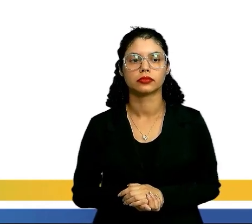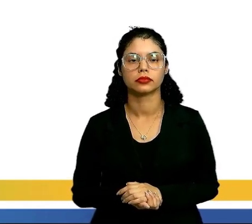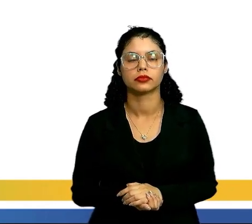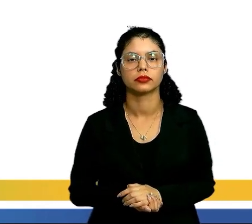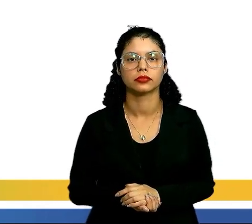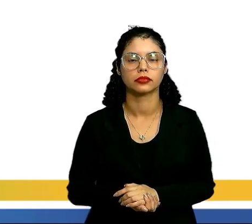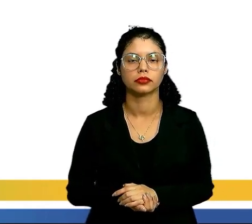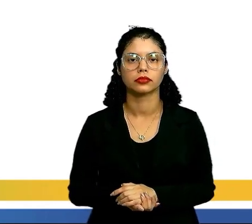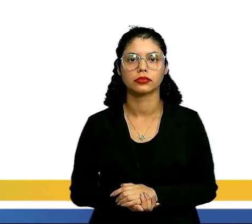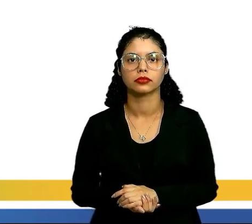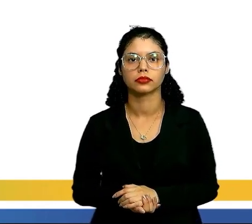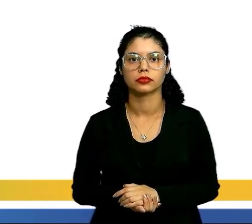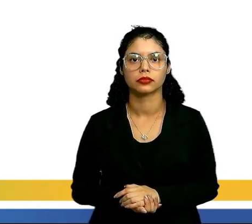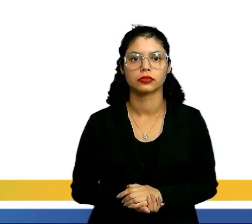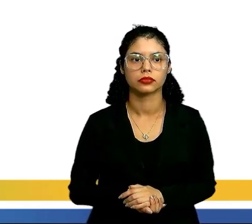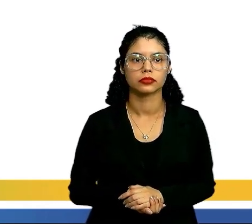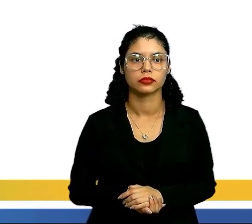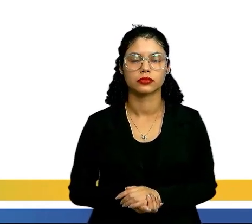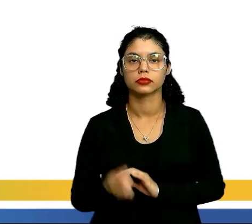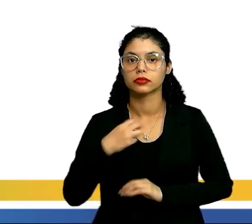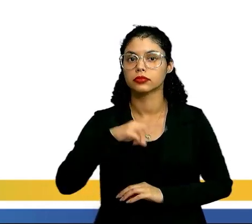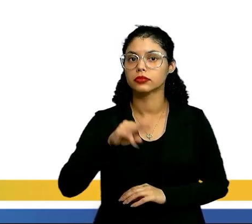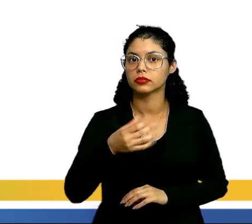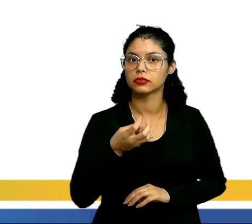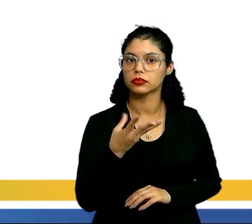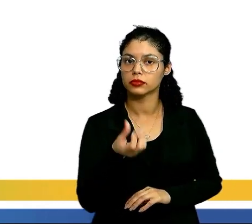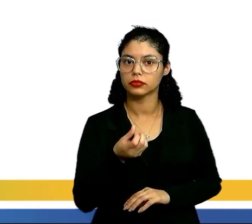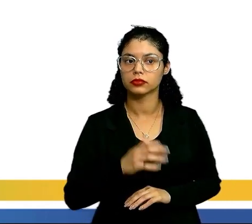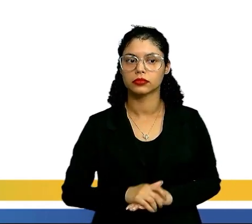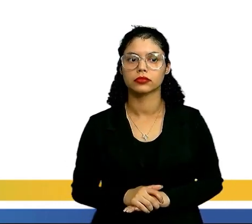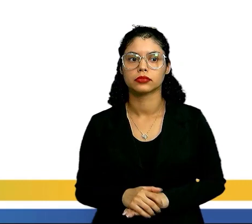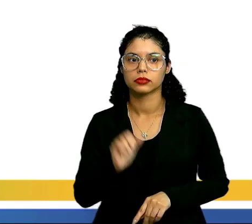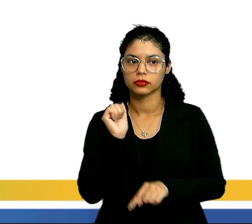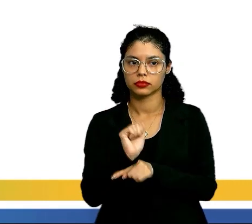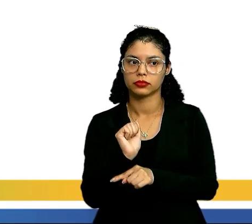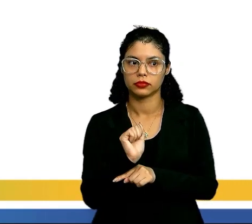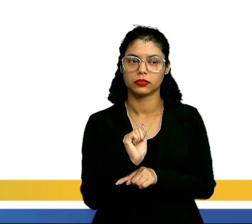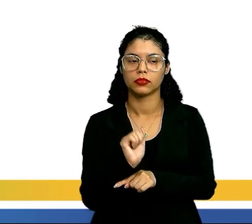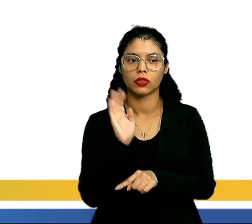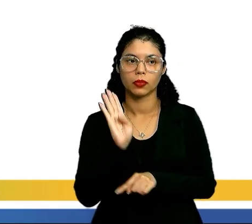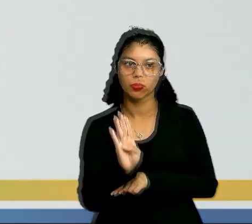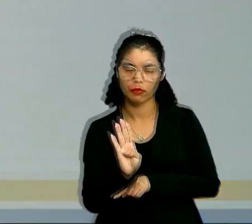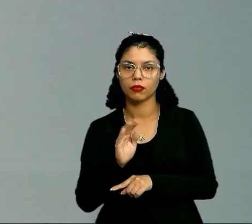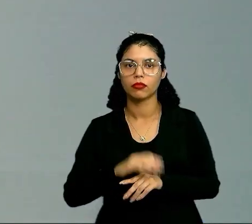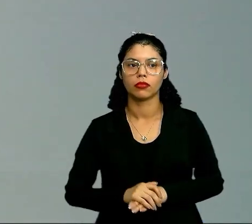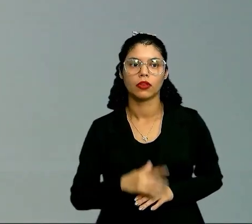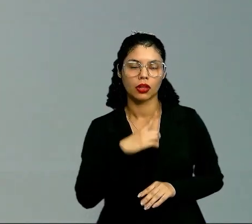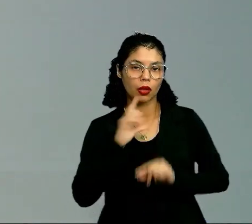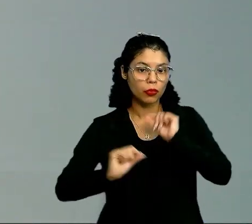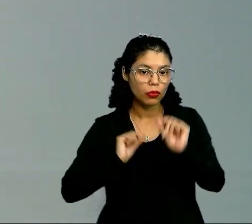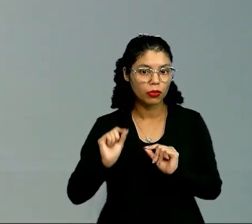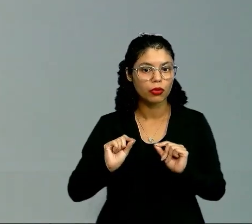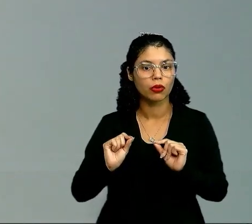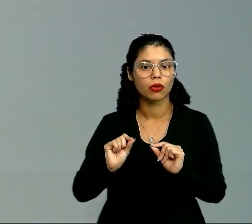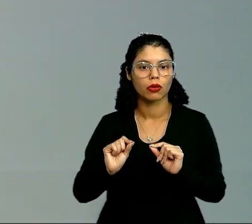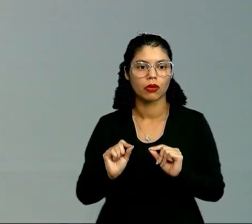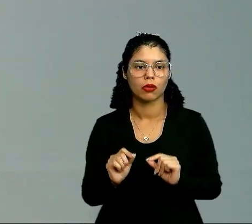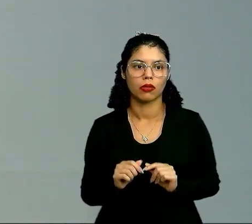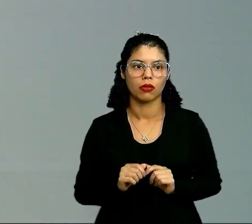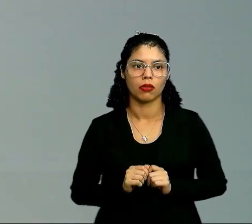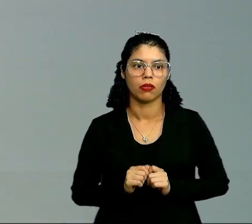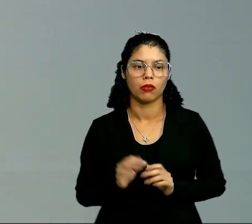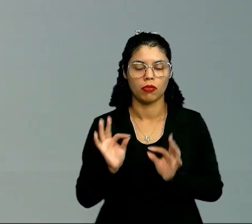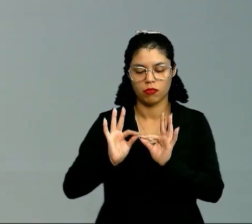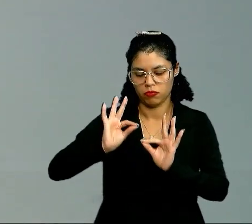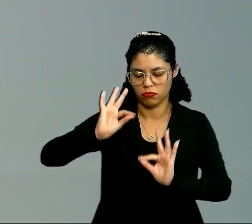Sobre 36. Quem é o 36? É o A e o B. Então nós temos aí, tá?